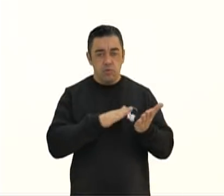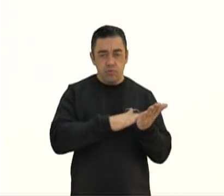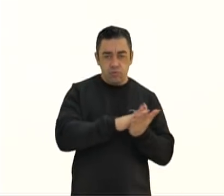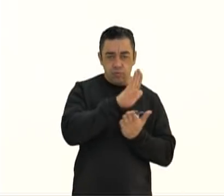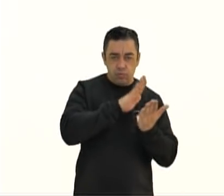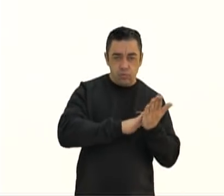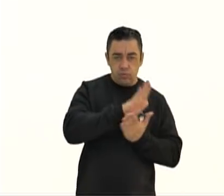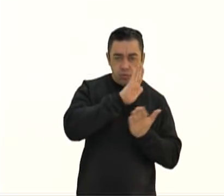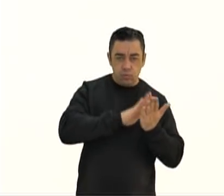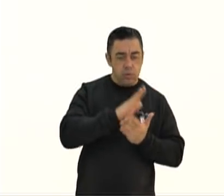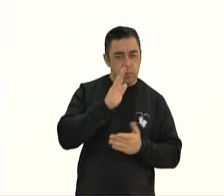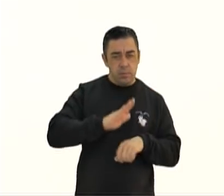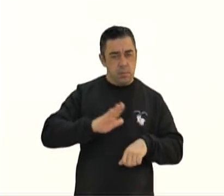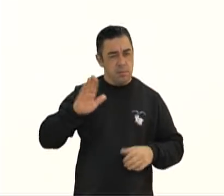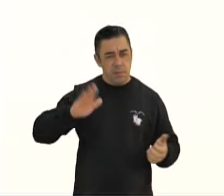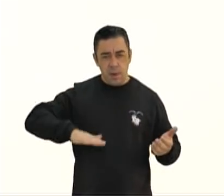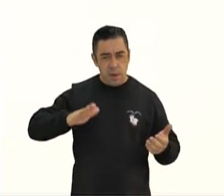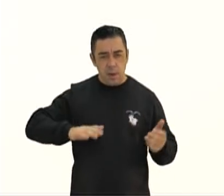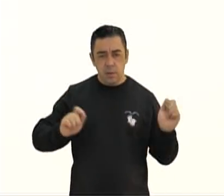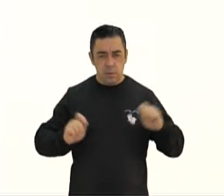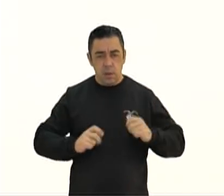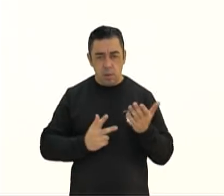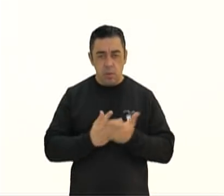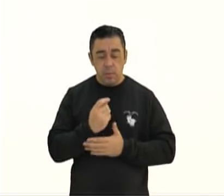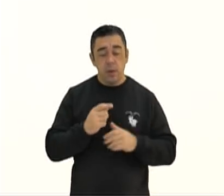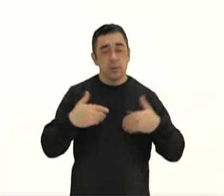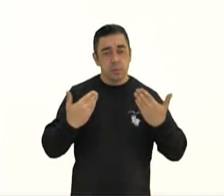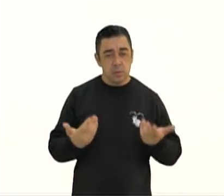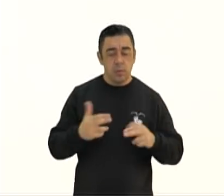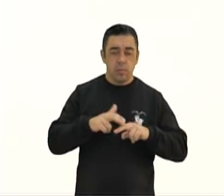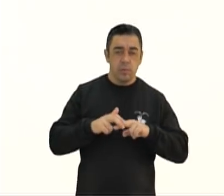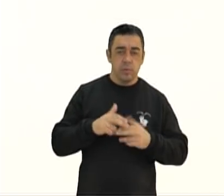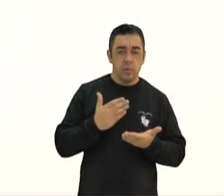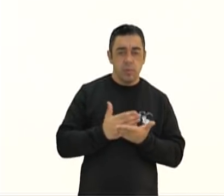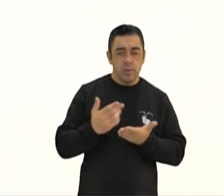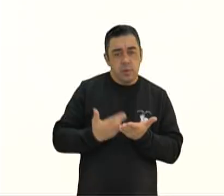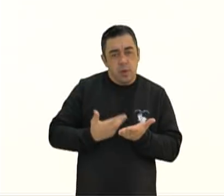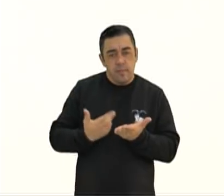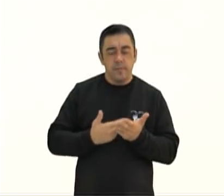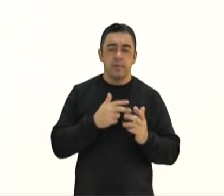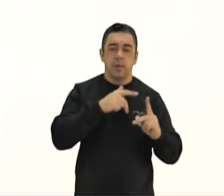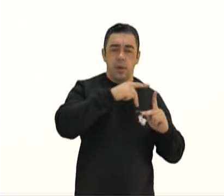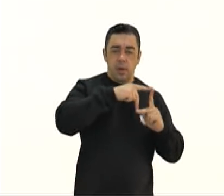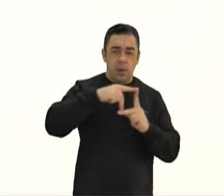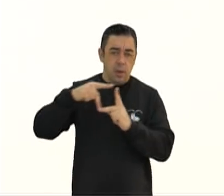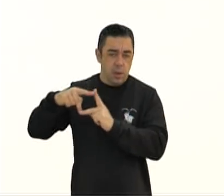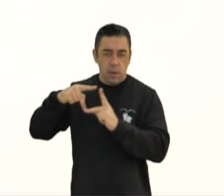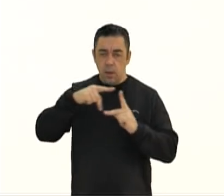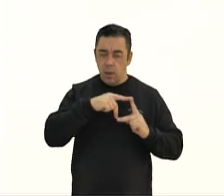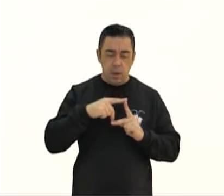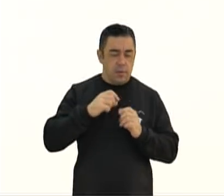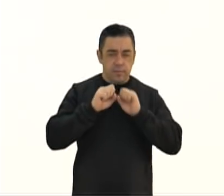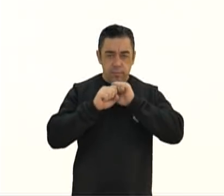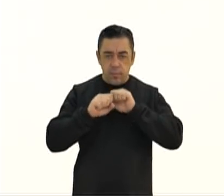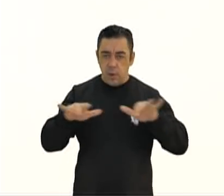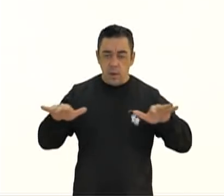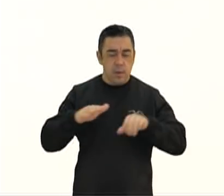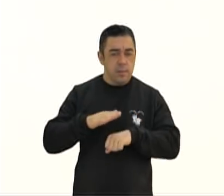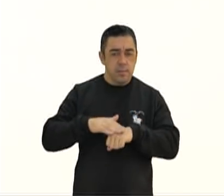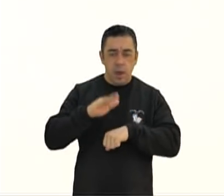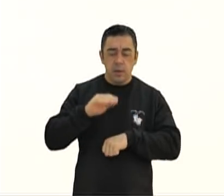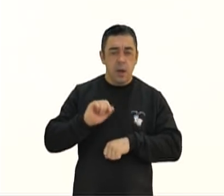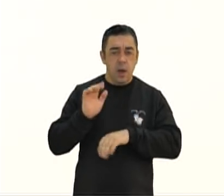impressões ficaram muito mais baratas e acessíveis, e os quadrinhos chegaram a mais pessoas, ajudando a